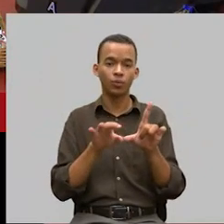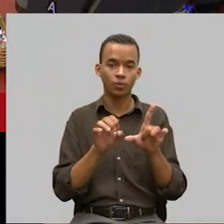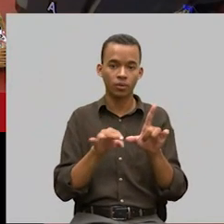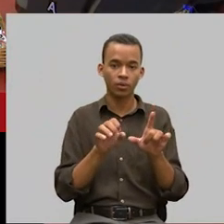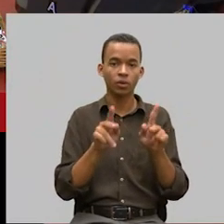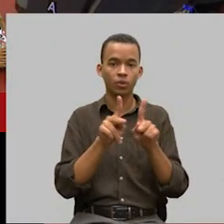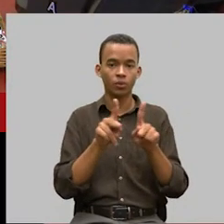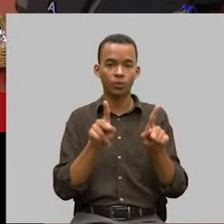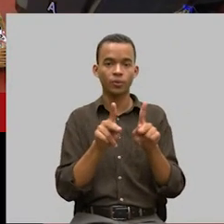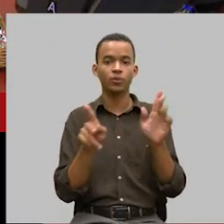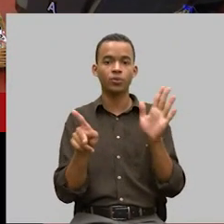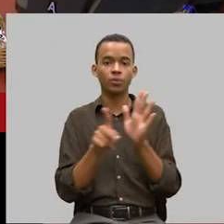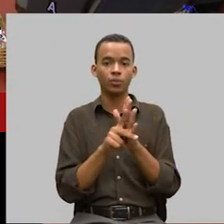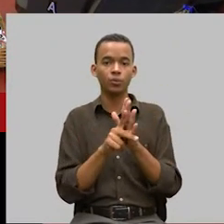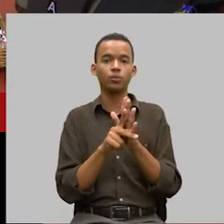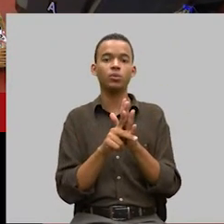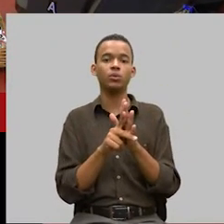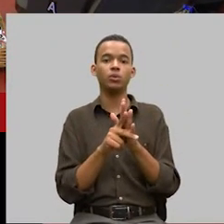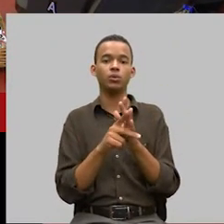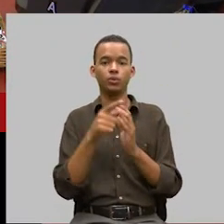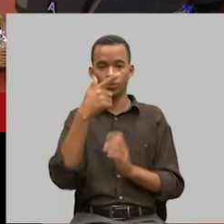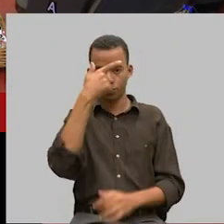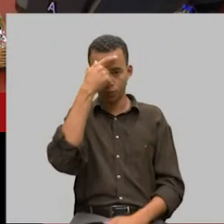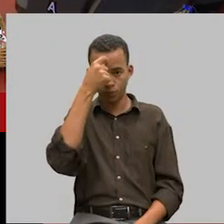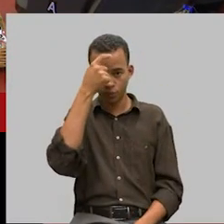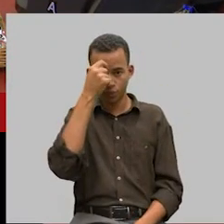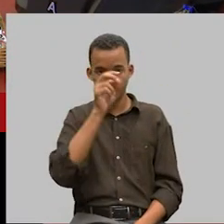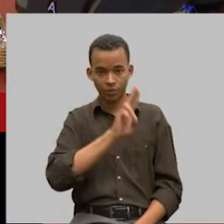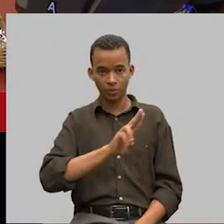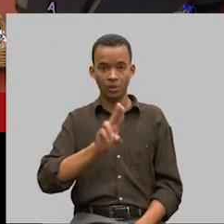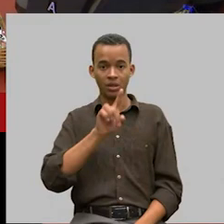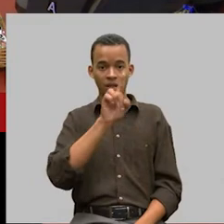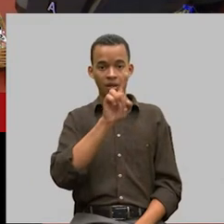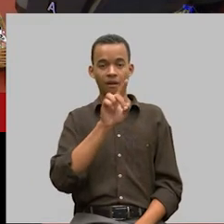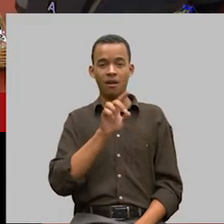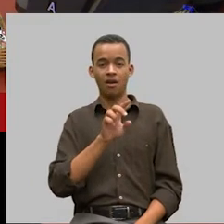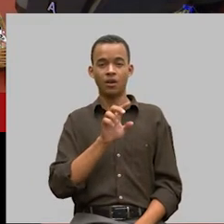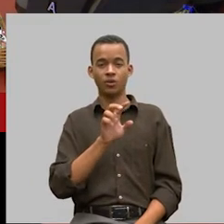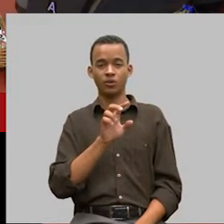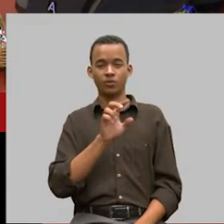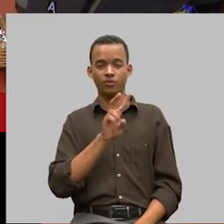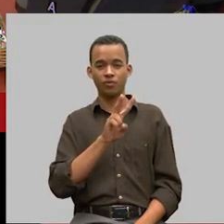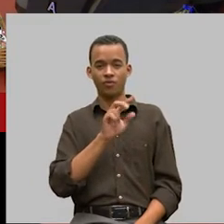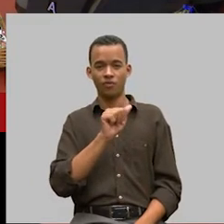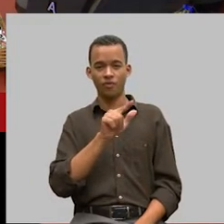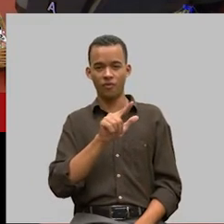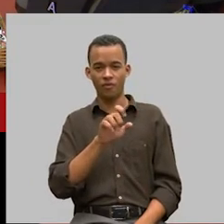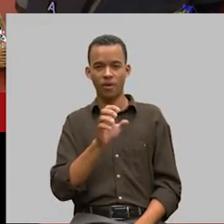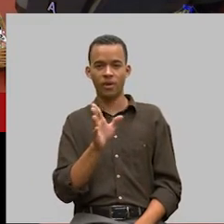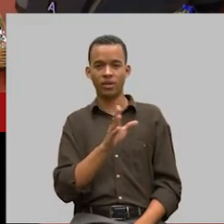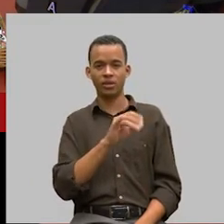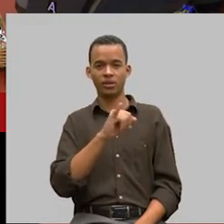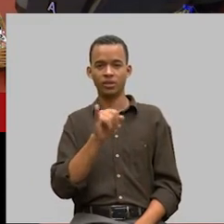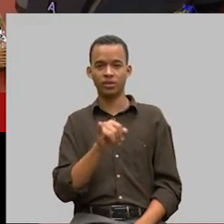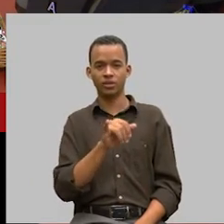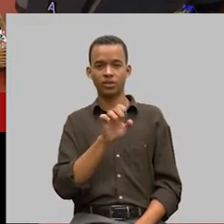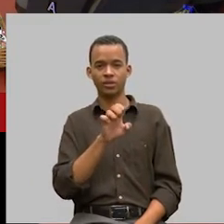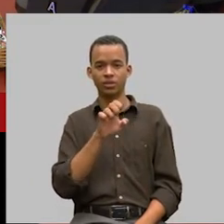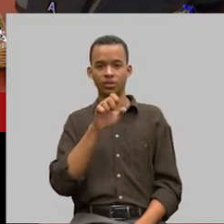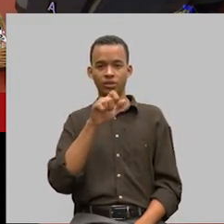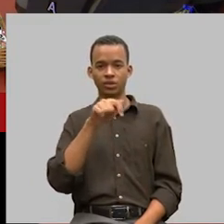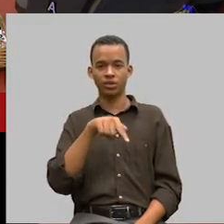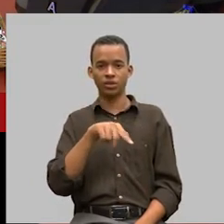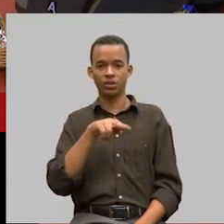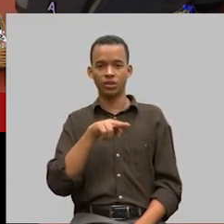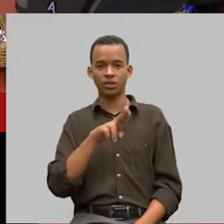na universidade Vale Doha E muuri você tem 5 minutos clon boa tarde bo Boa tarde a